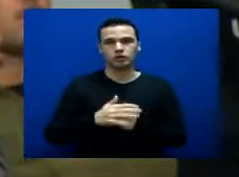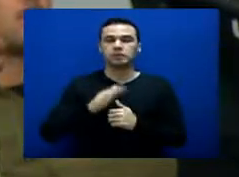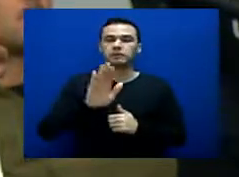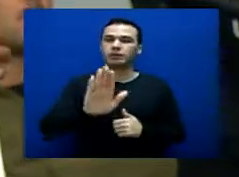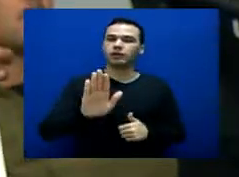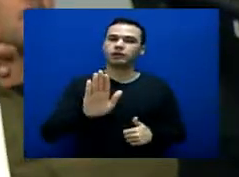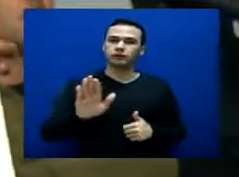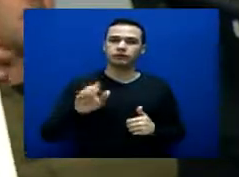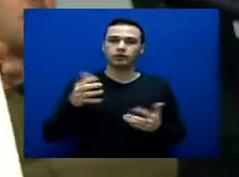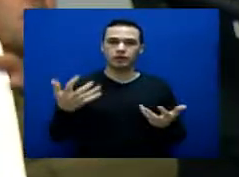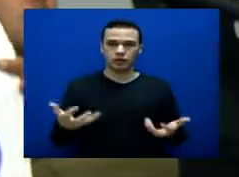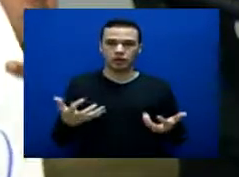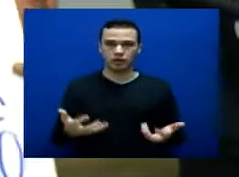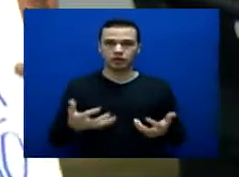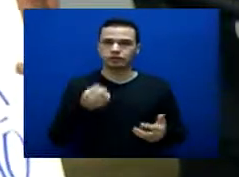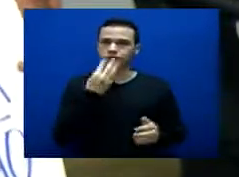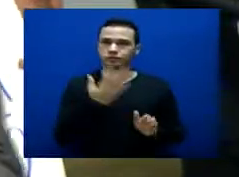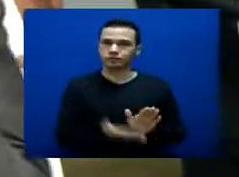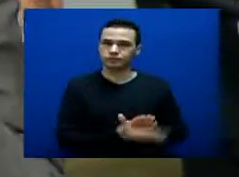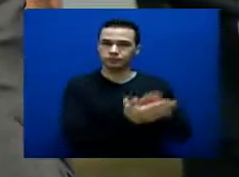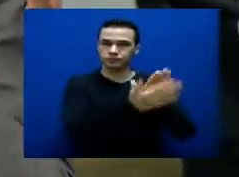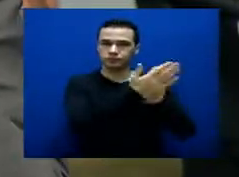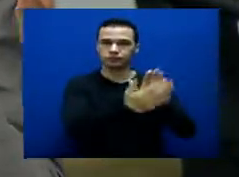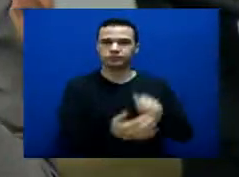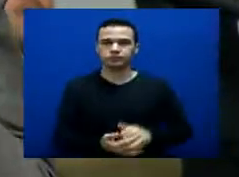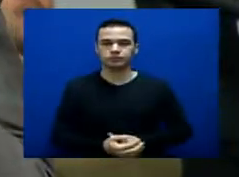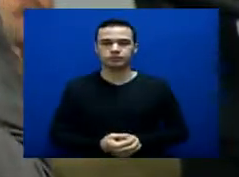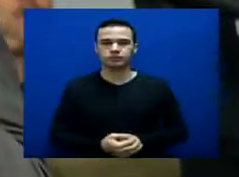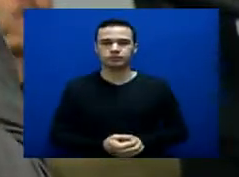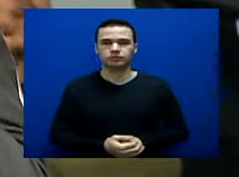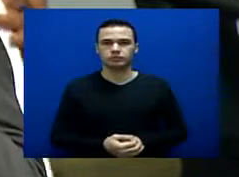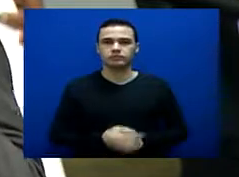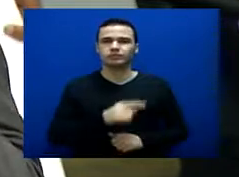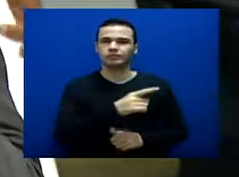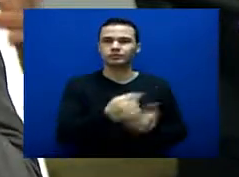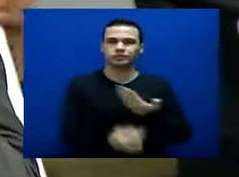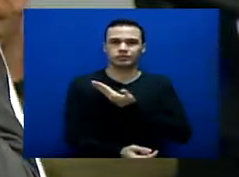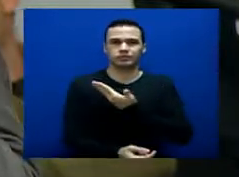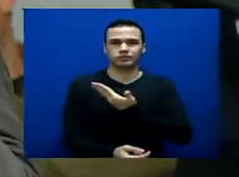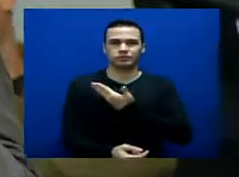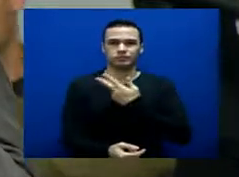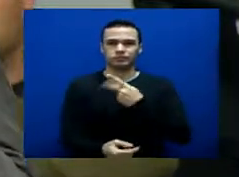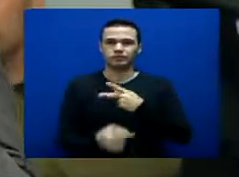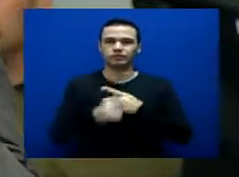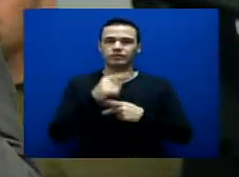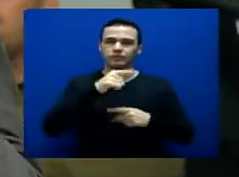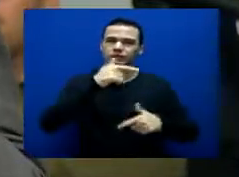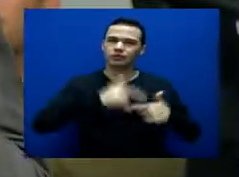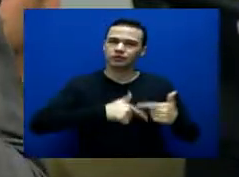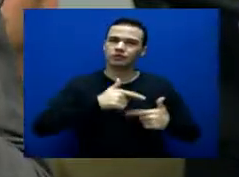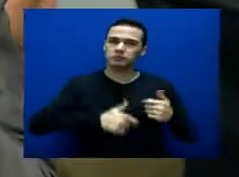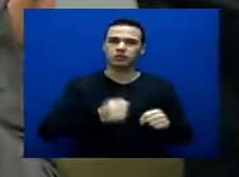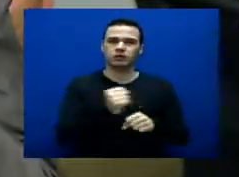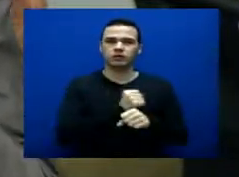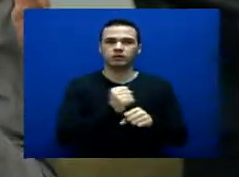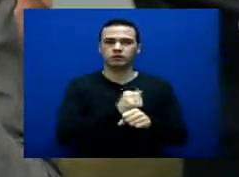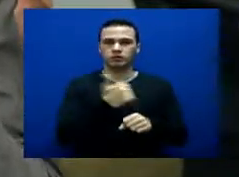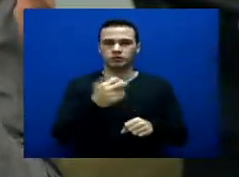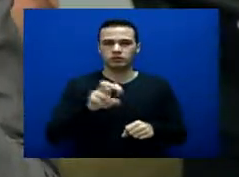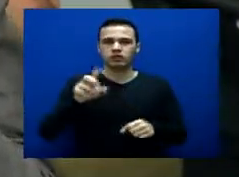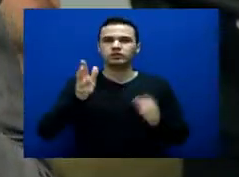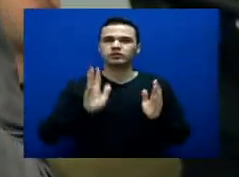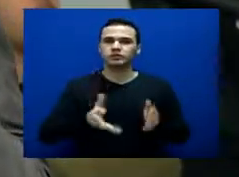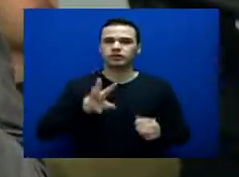Mas eu quero hoje fazer um voto de congratulações à minha amiga e funcionária há mais de 15 anos,